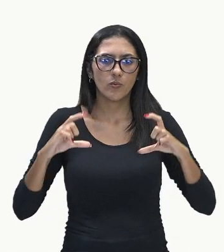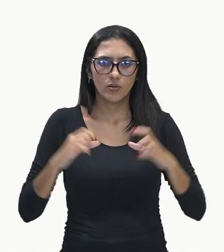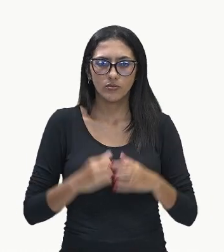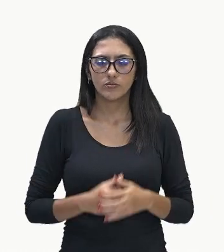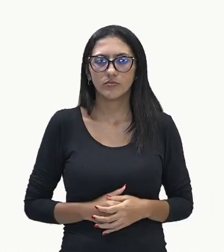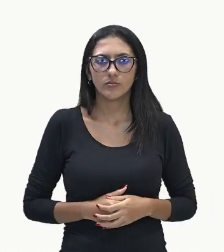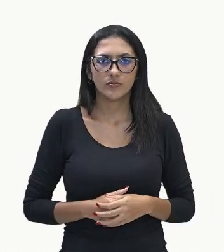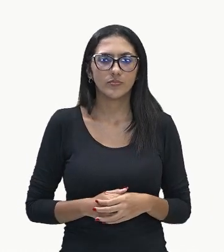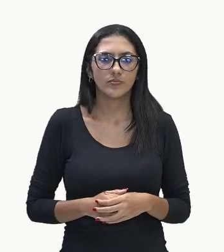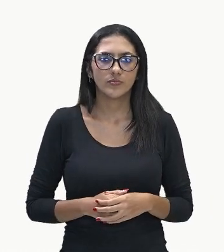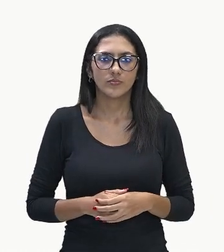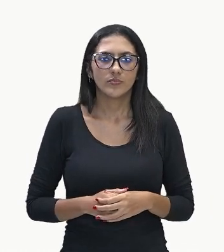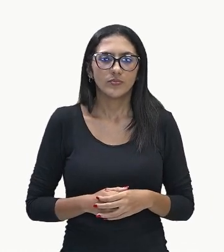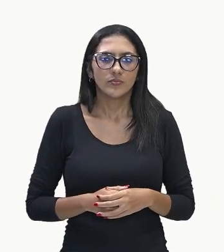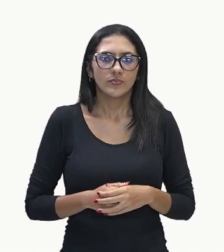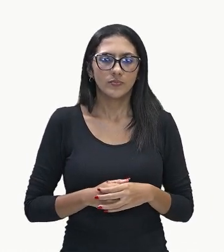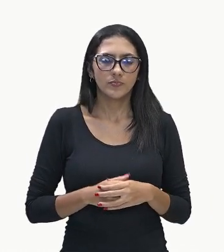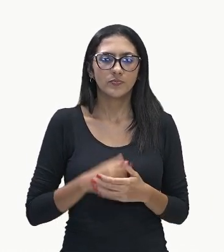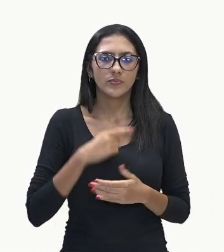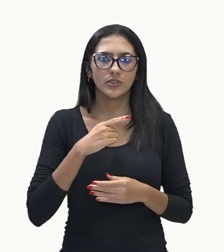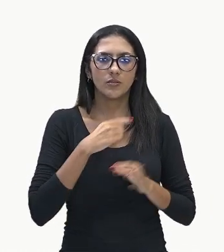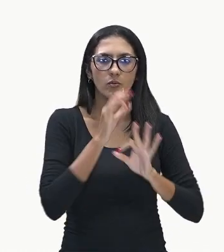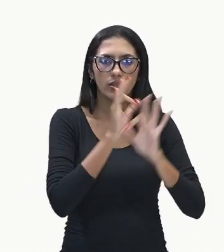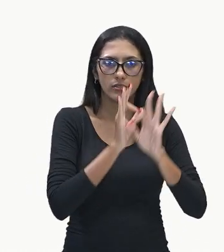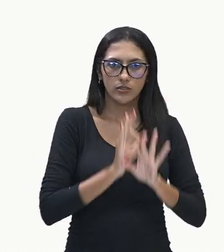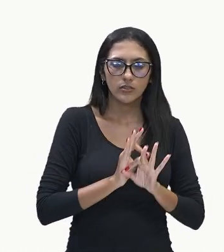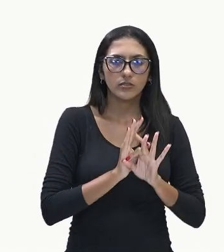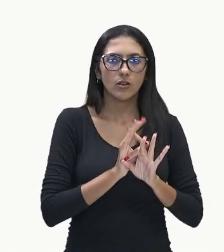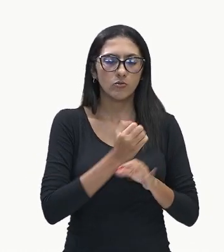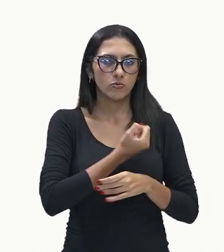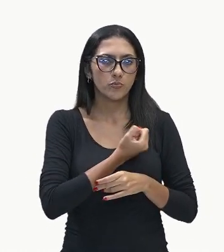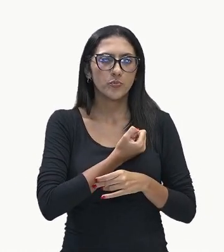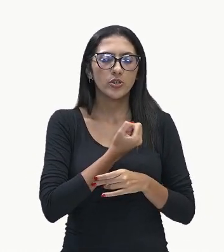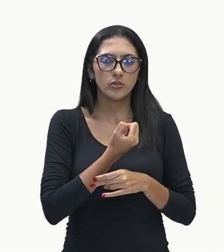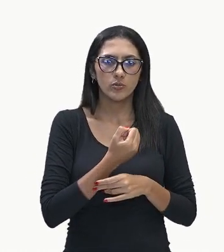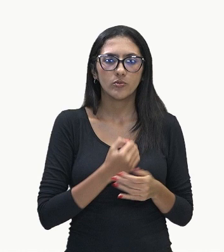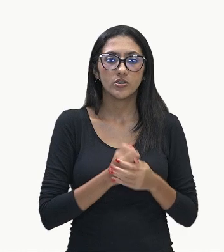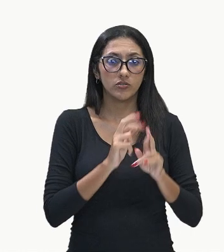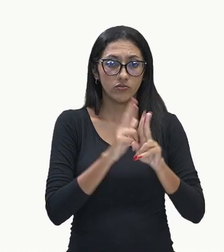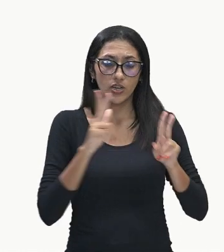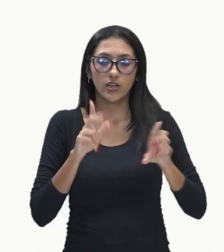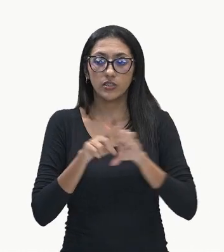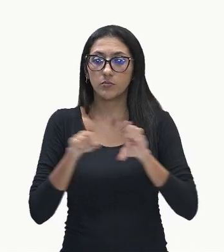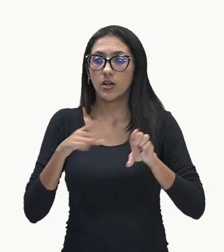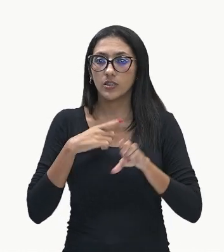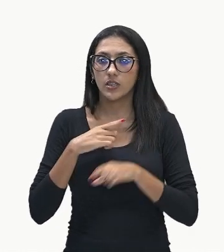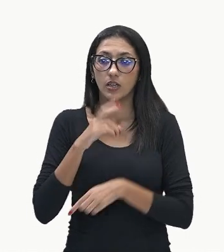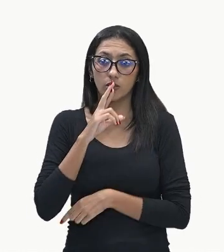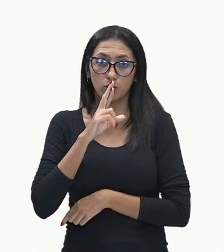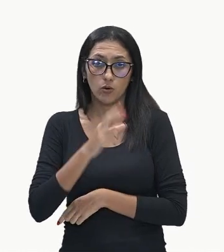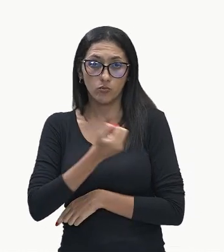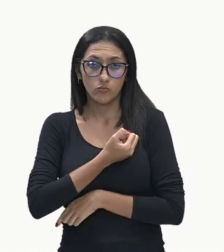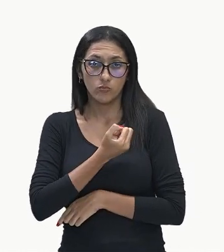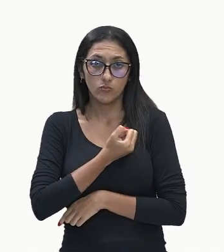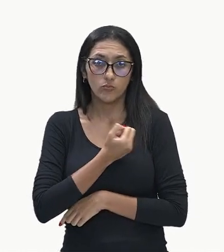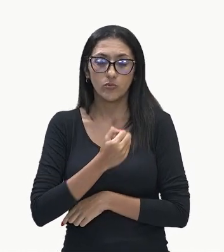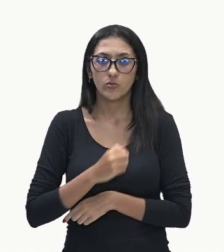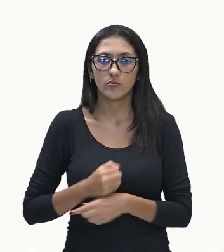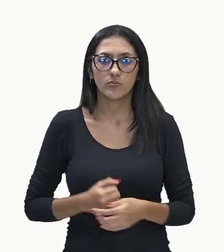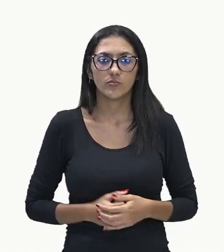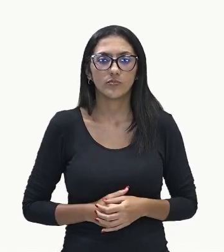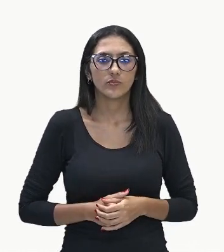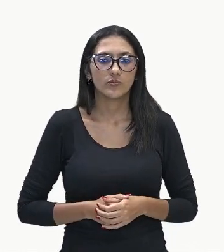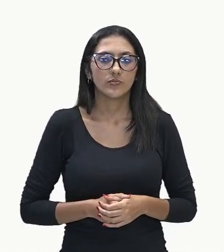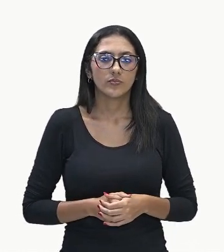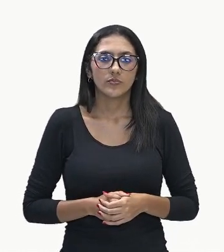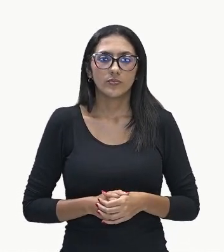de fazer, são escritas diferentes, mas os resultados são iguais. Por isso, o sinal de igual.